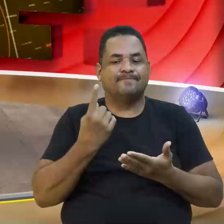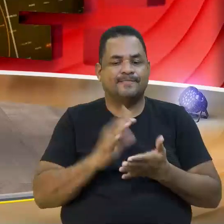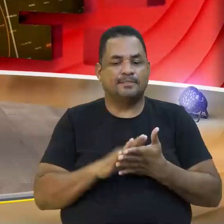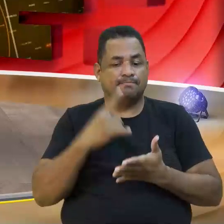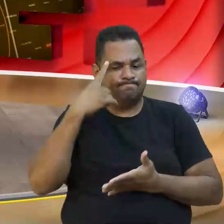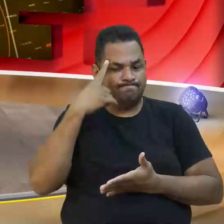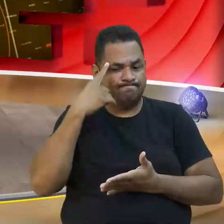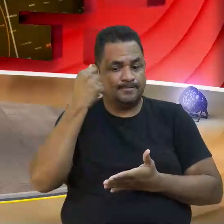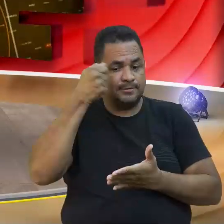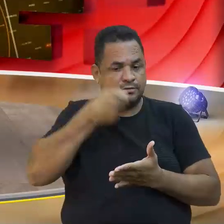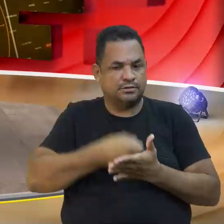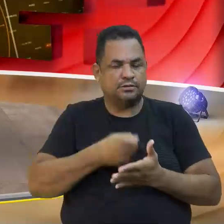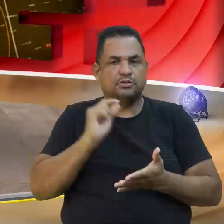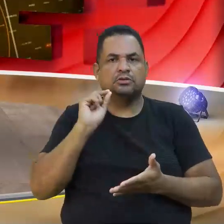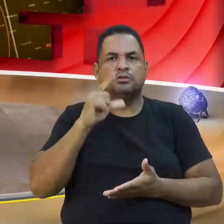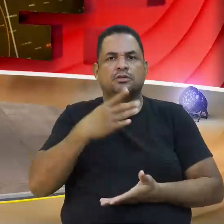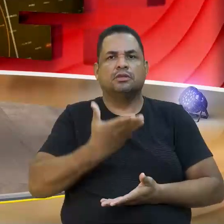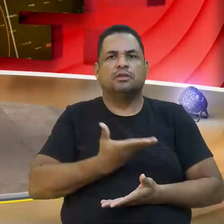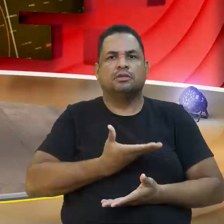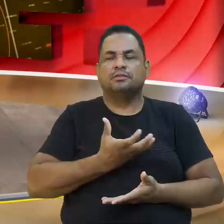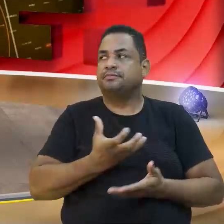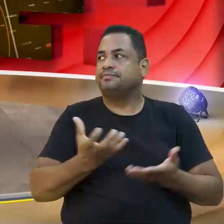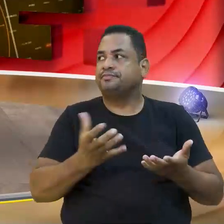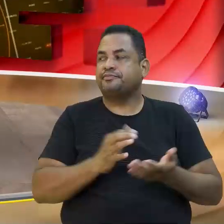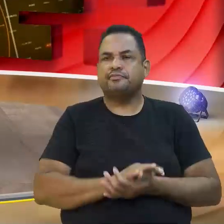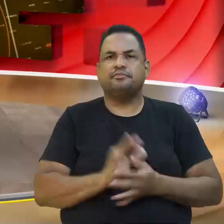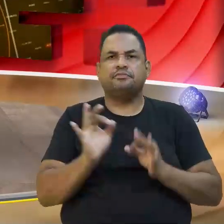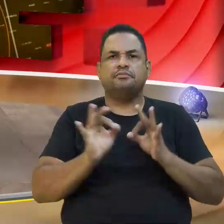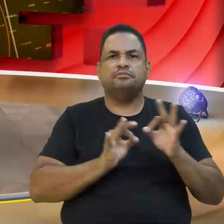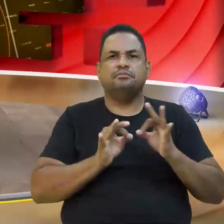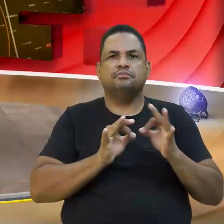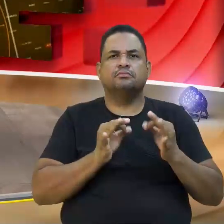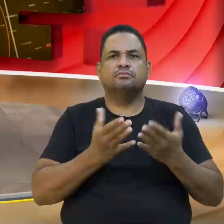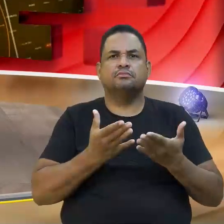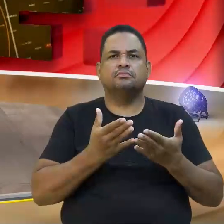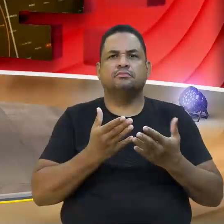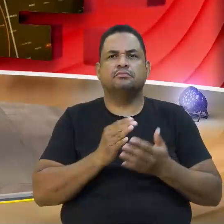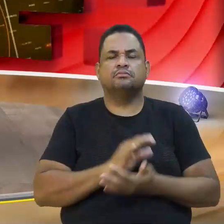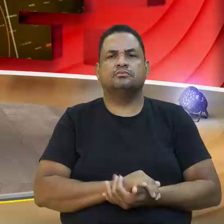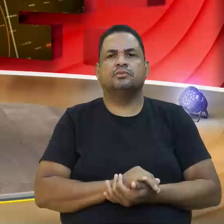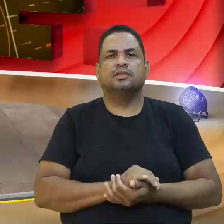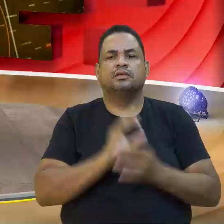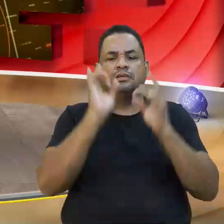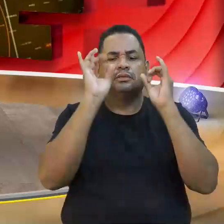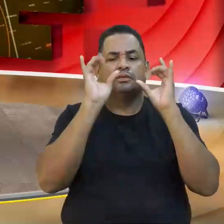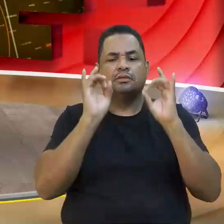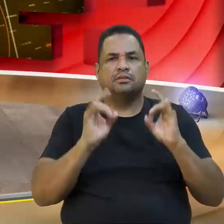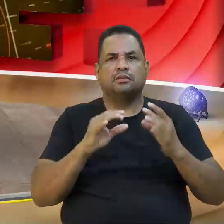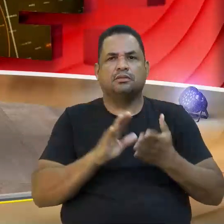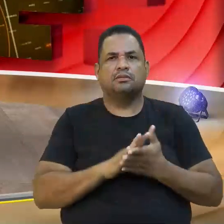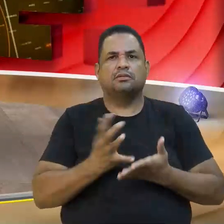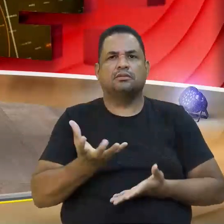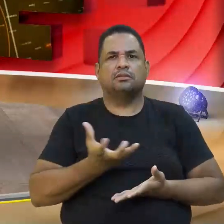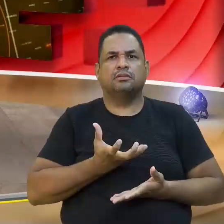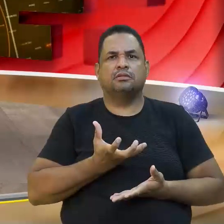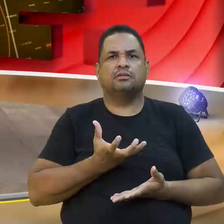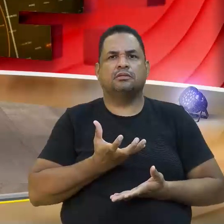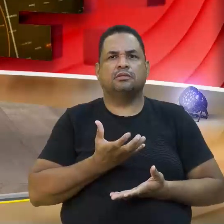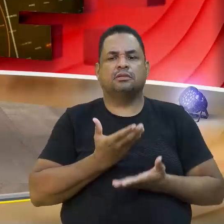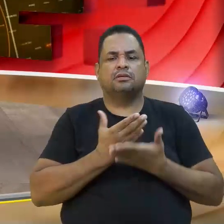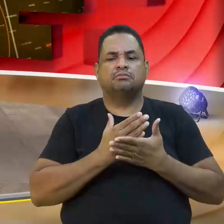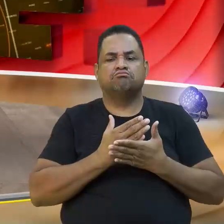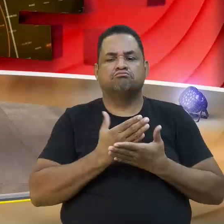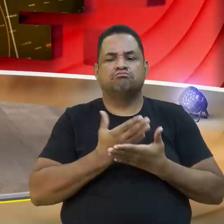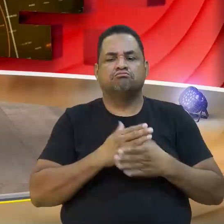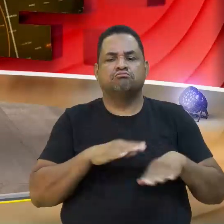que eu quero fazer? O caminho, né? Tem que traçar o caminho. É a primeira coisa. Aí aquele detalhe. Você quer terminar os estudos